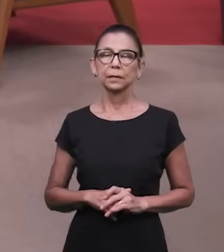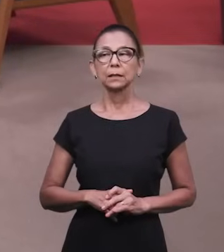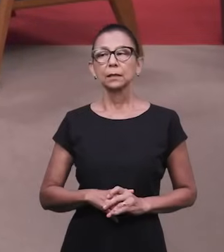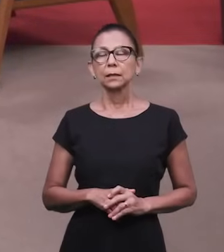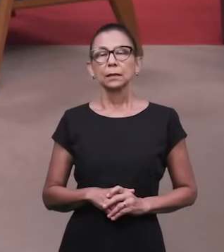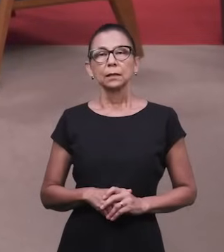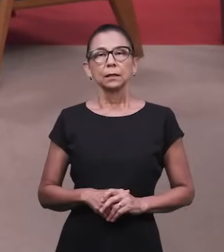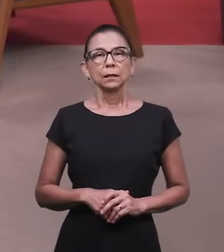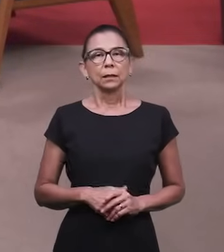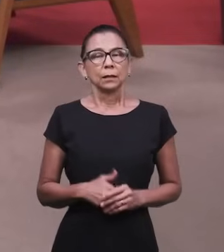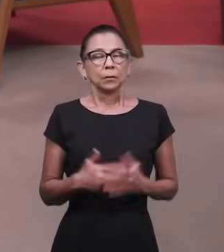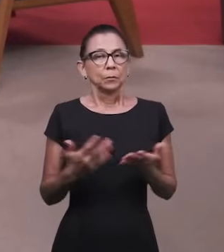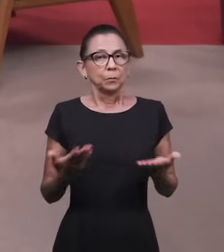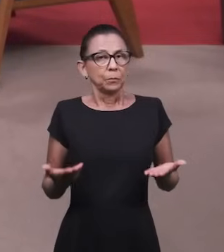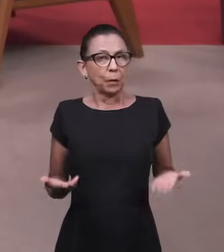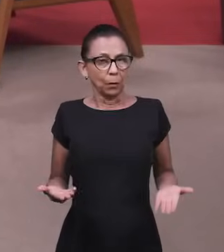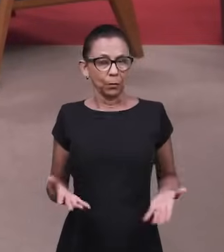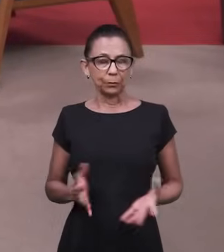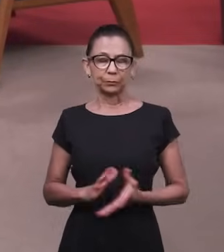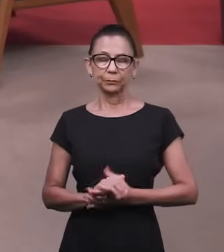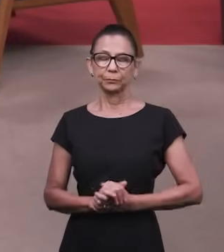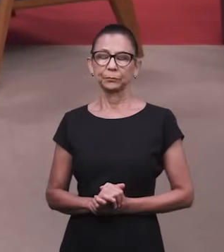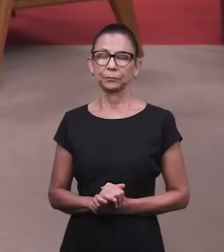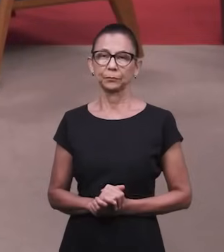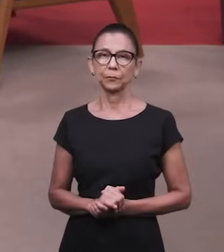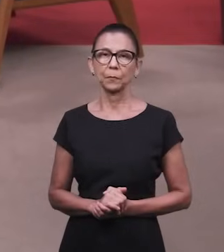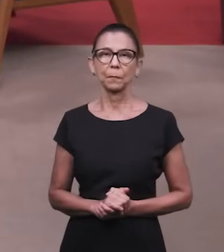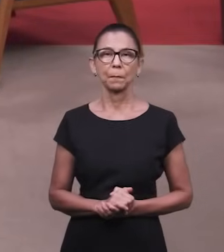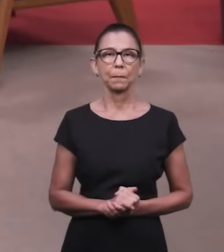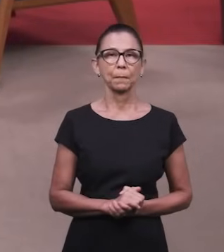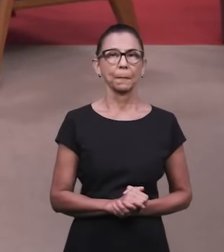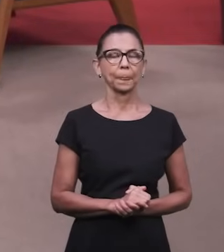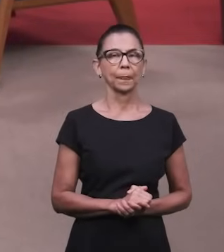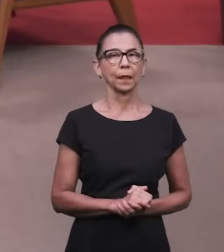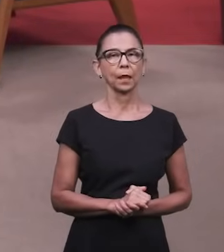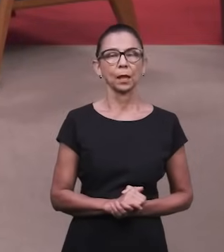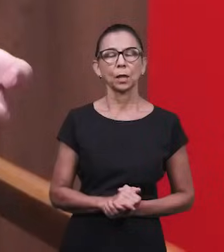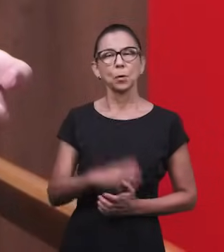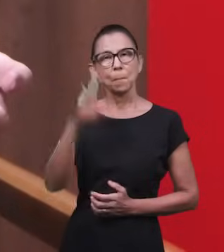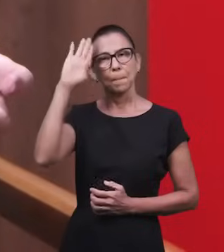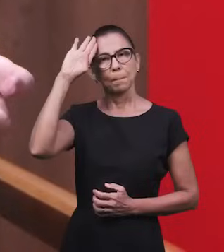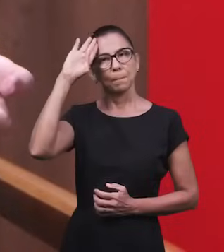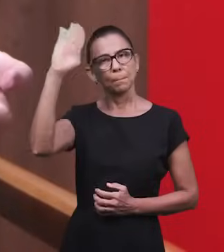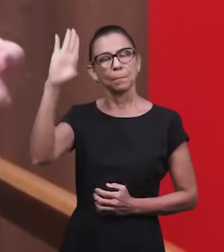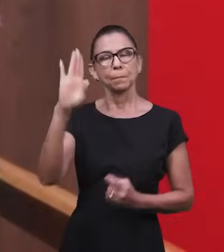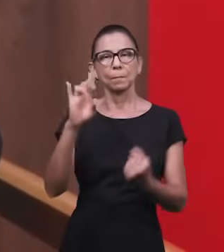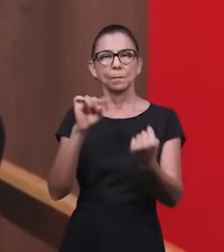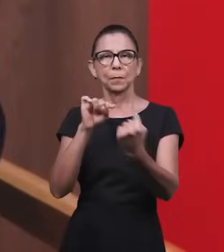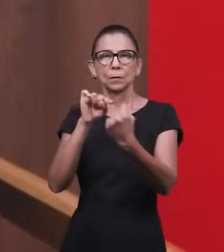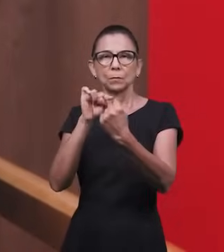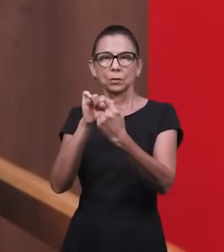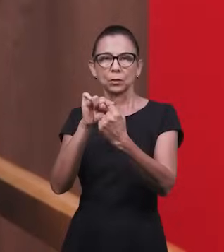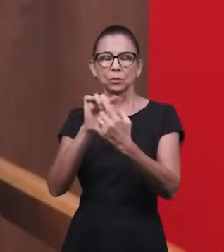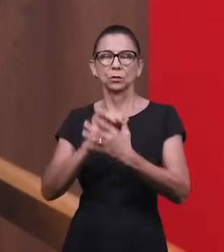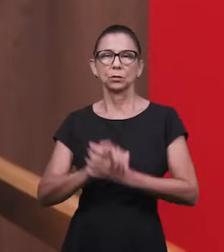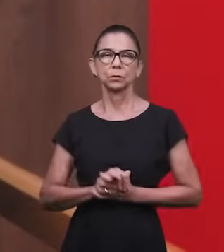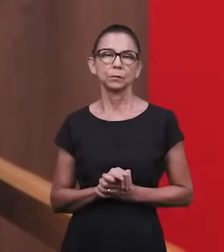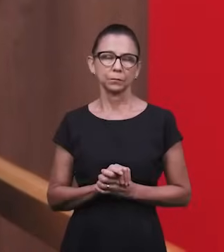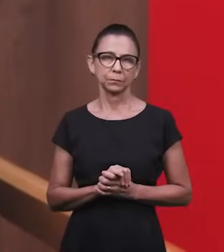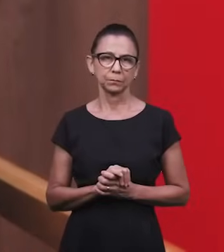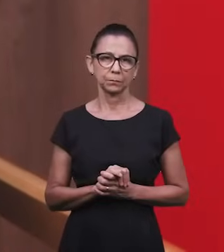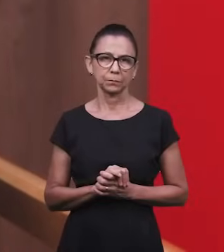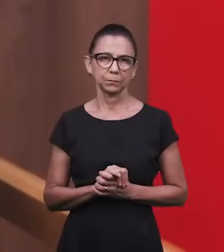Na verdade, todo objetivo, ou o objetivo maior do